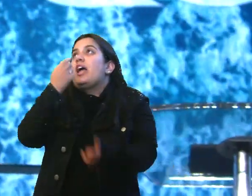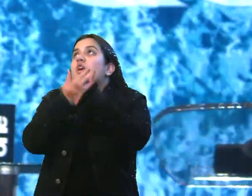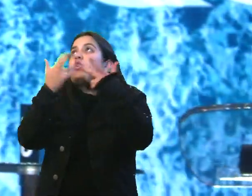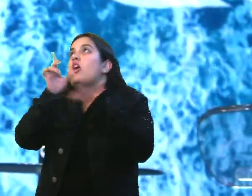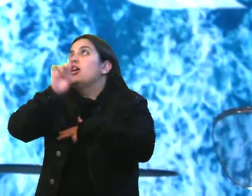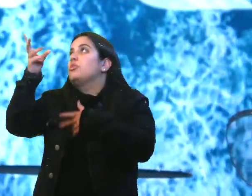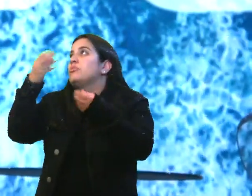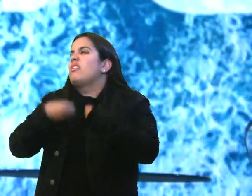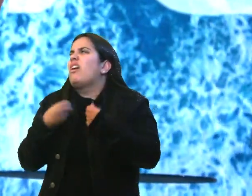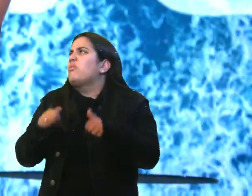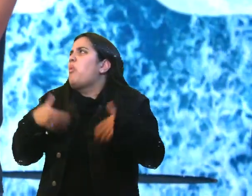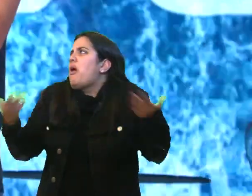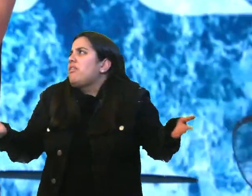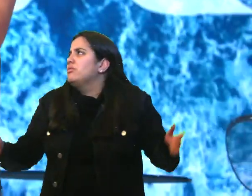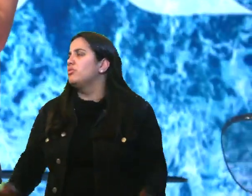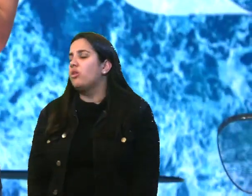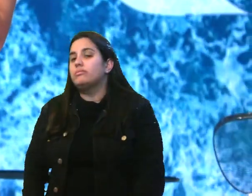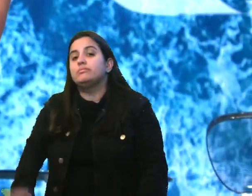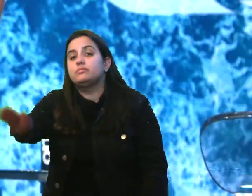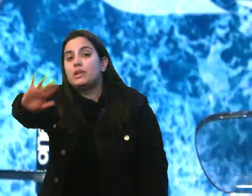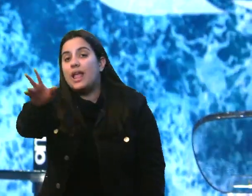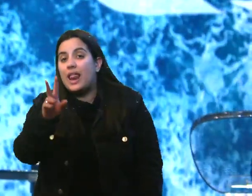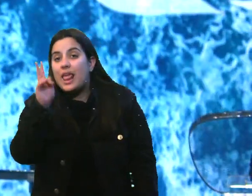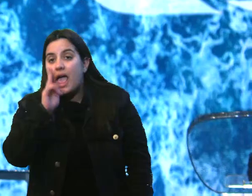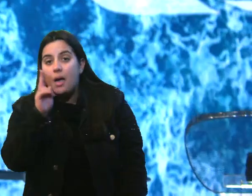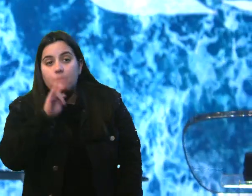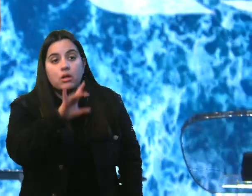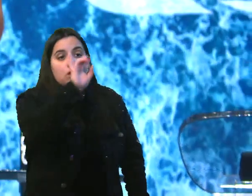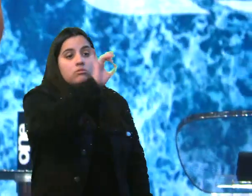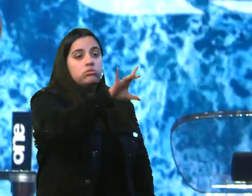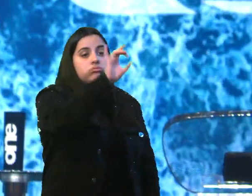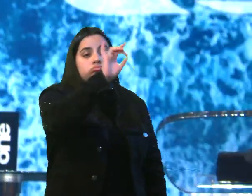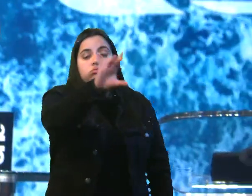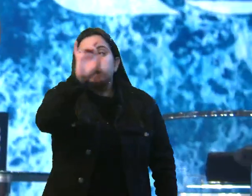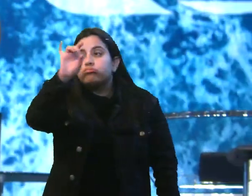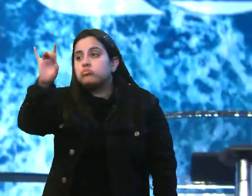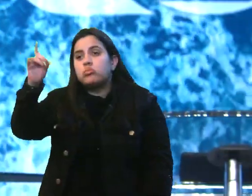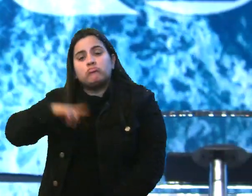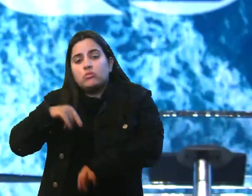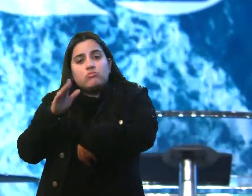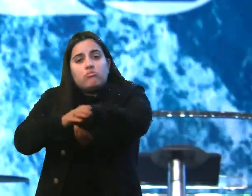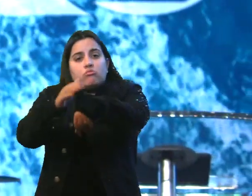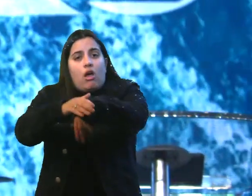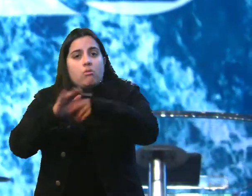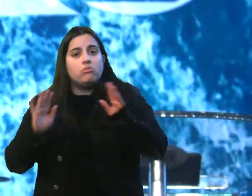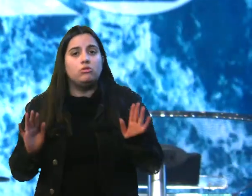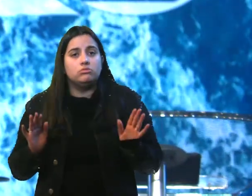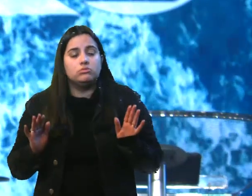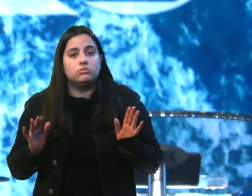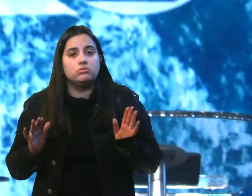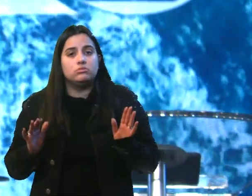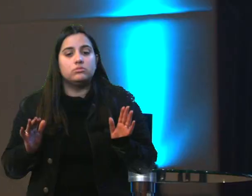viver? Lembra, cada um dá fruto no seu tempo.